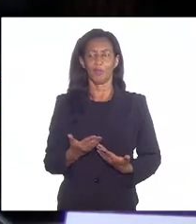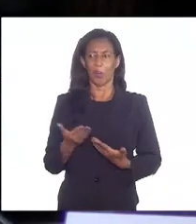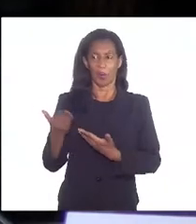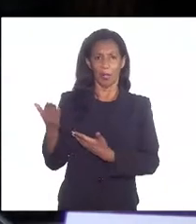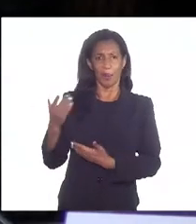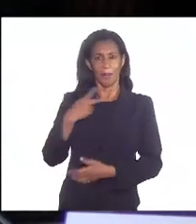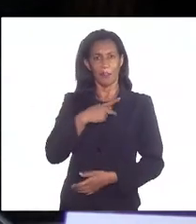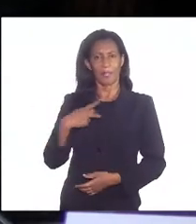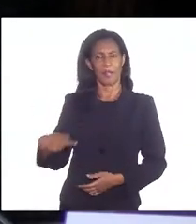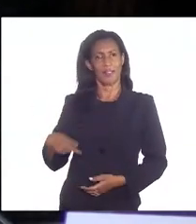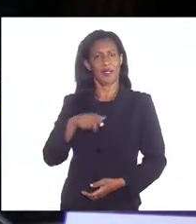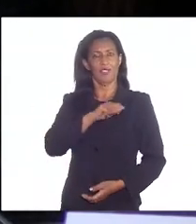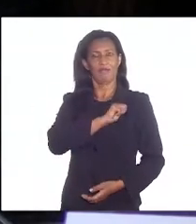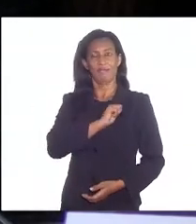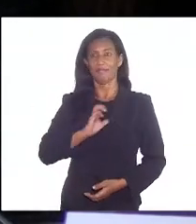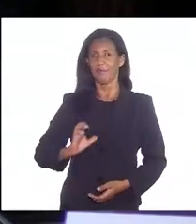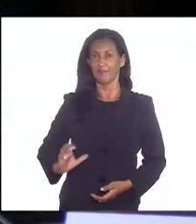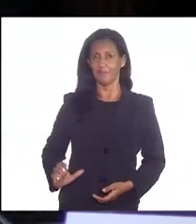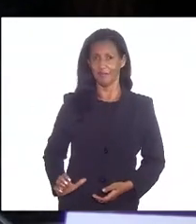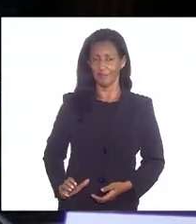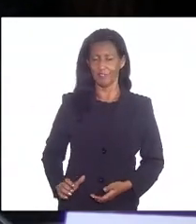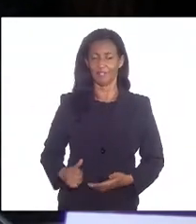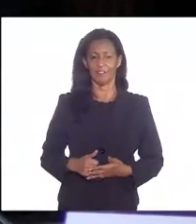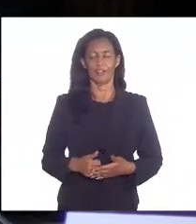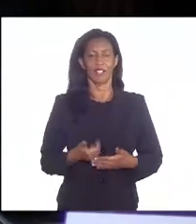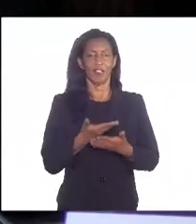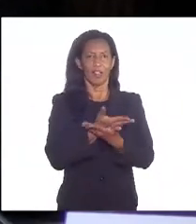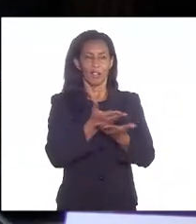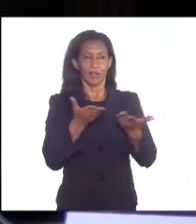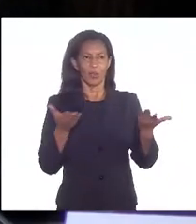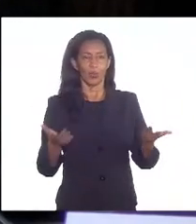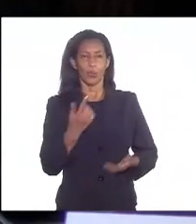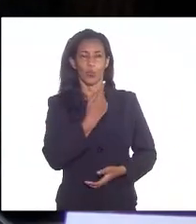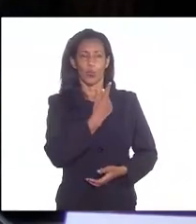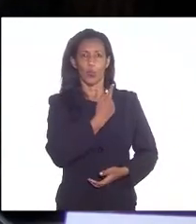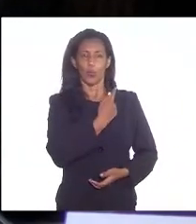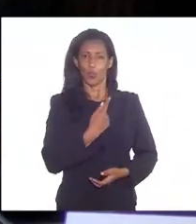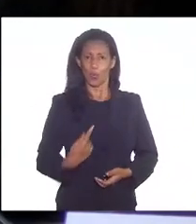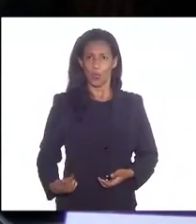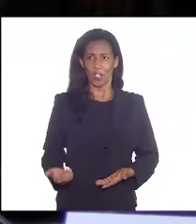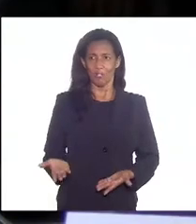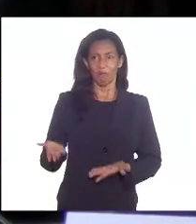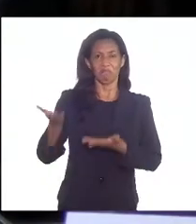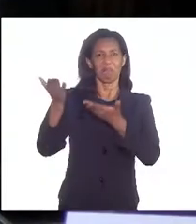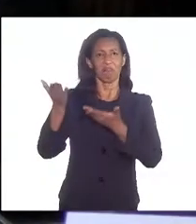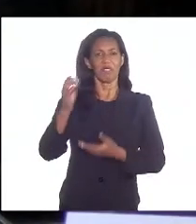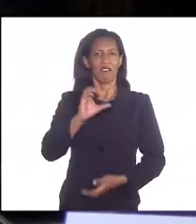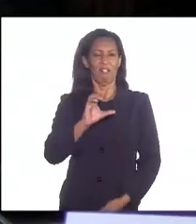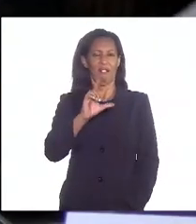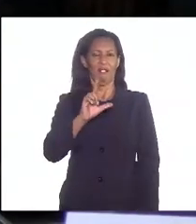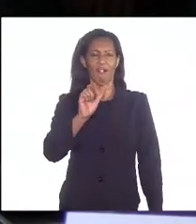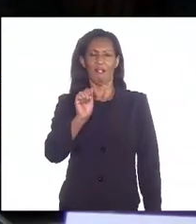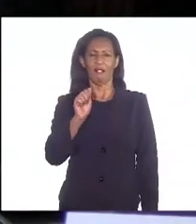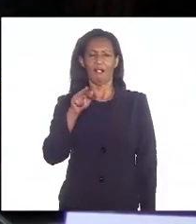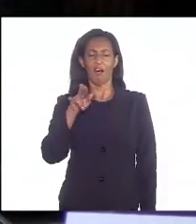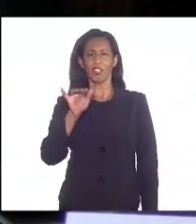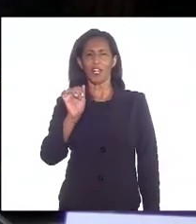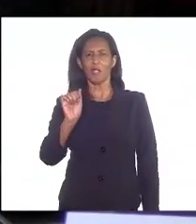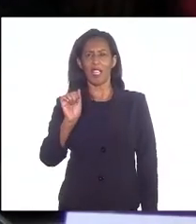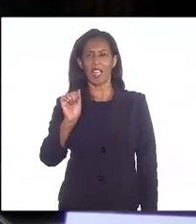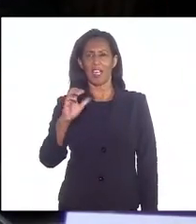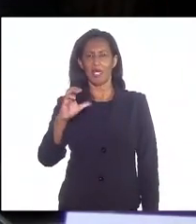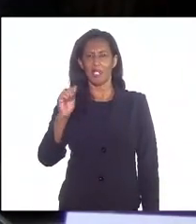André Siciliano, saudar o excelentíssimo senhor governador Cláudio Castro, e em